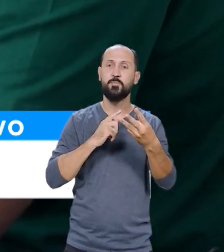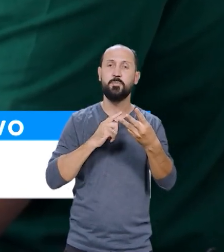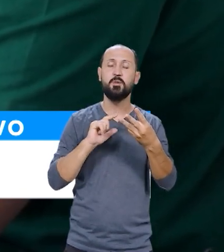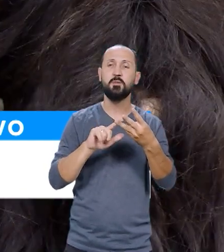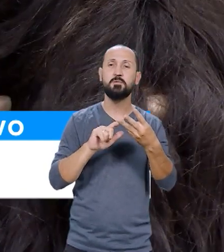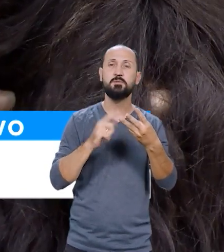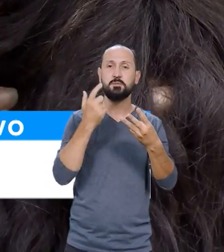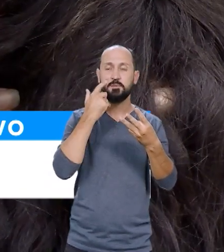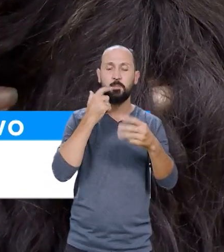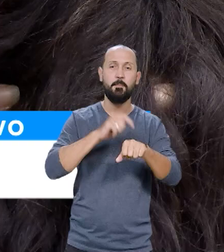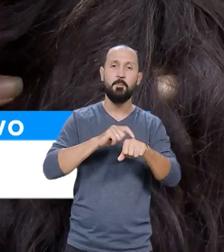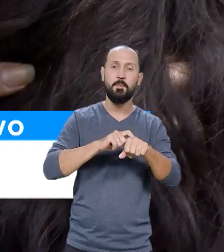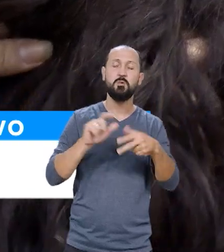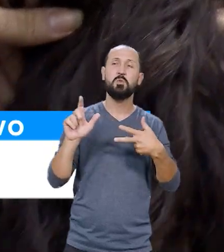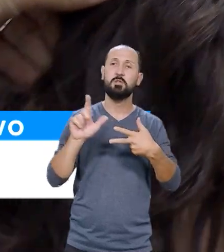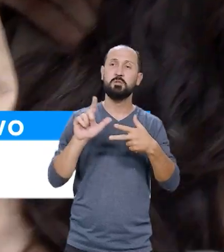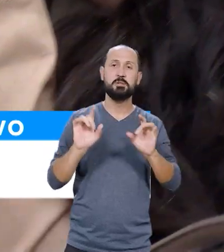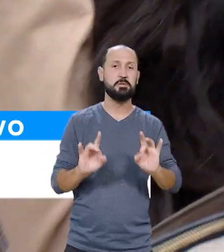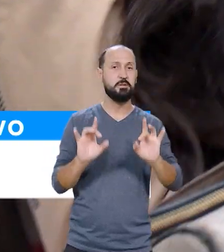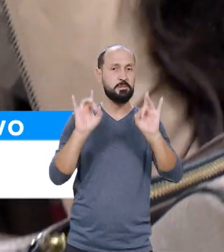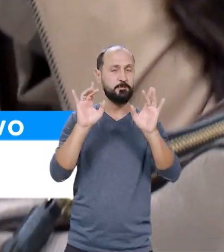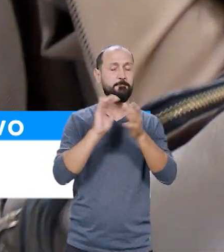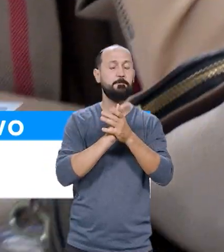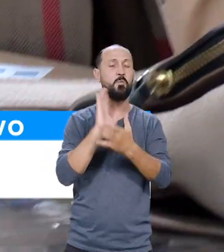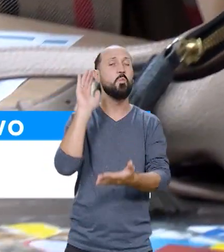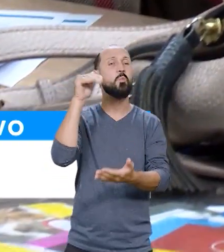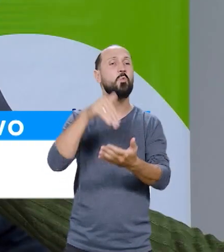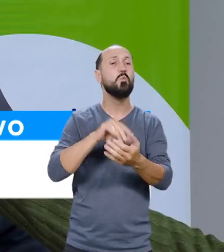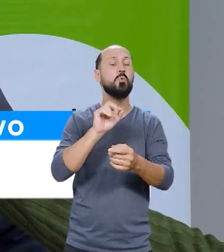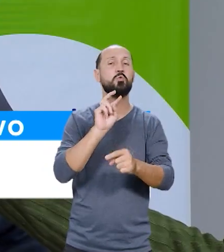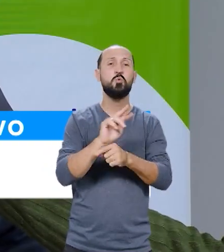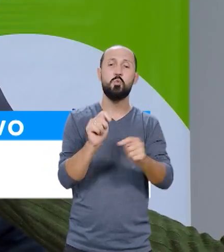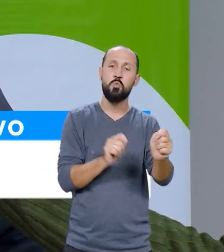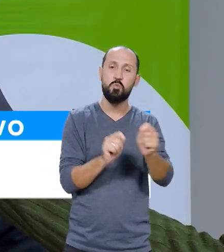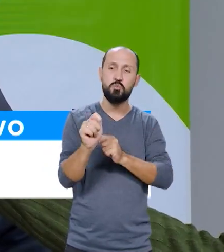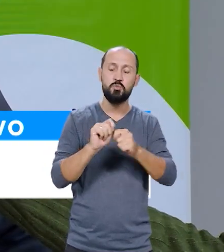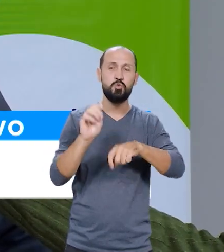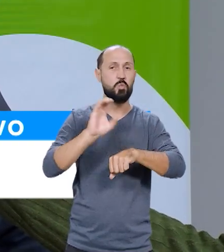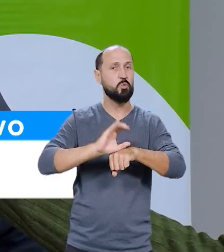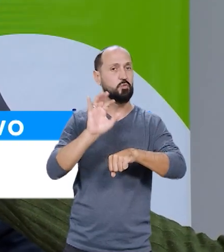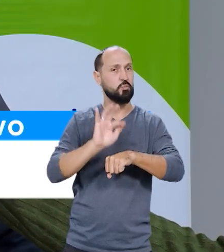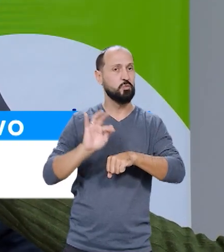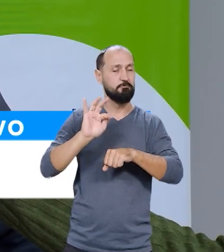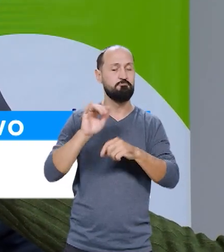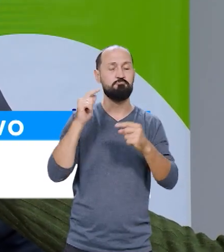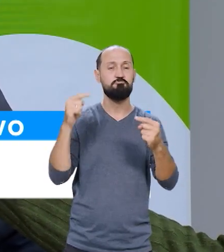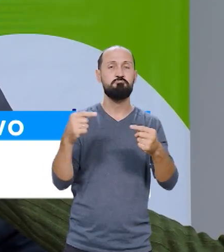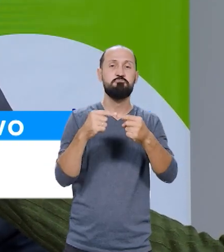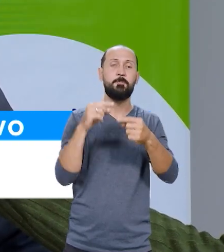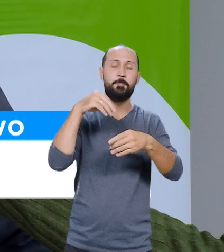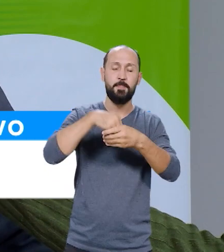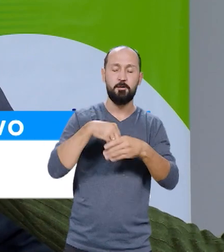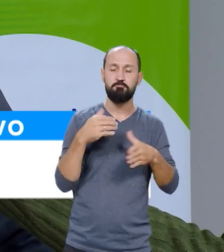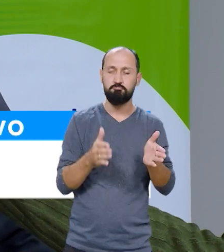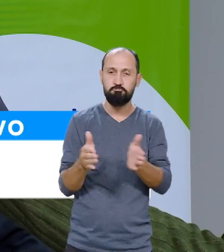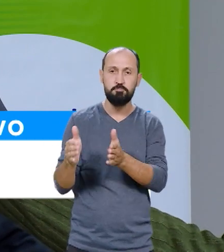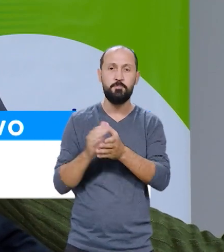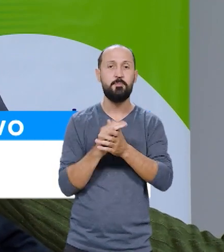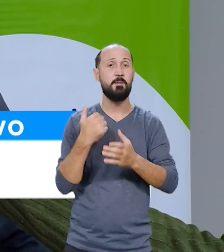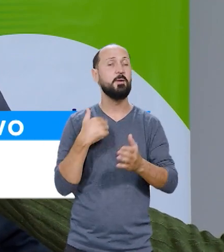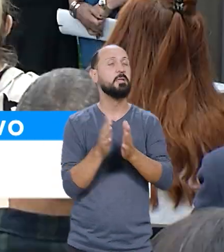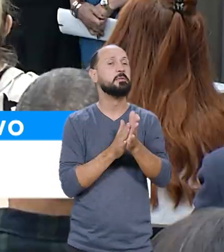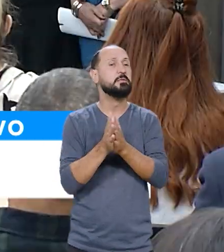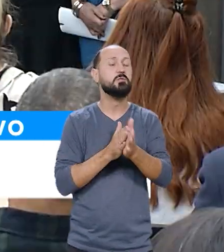traremos o procedimento legislativo especial. E por último, controle de constitucionalidade no